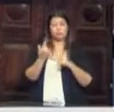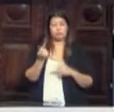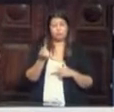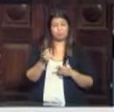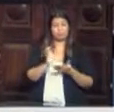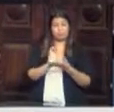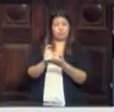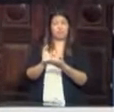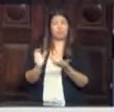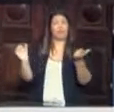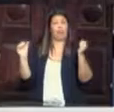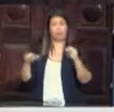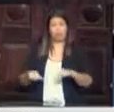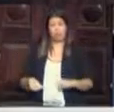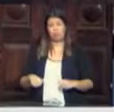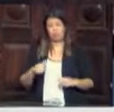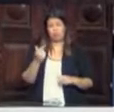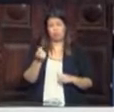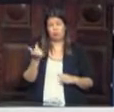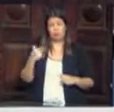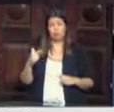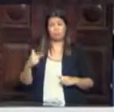está fazendo, inclusive,